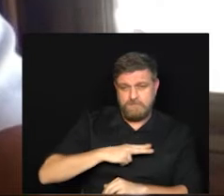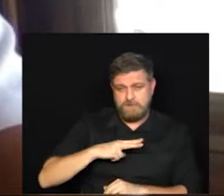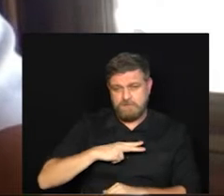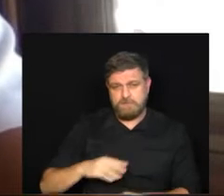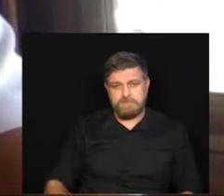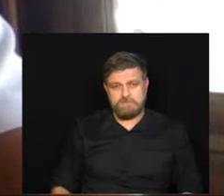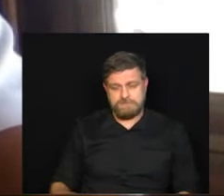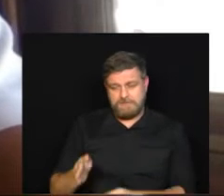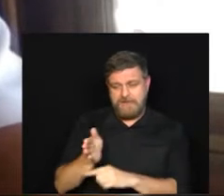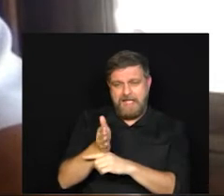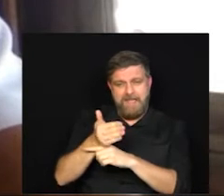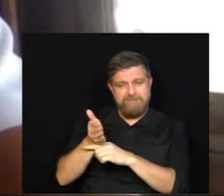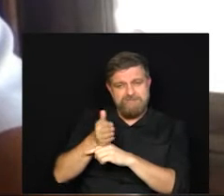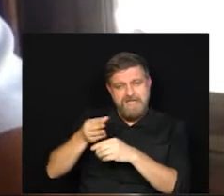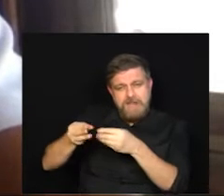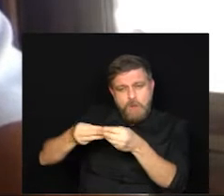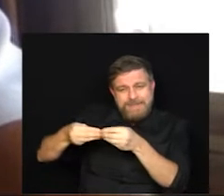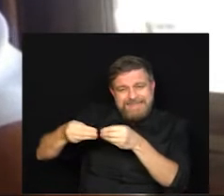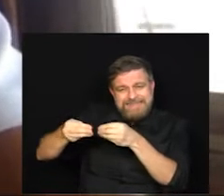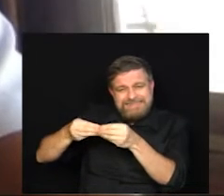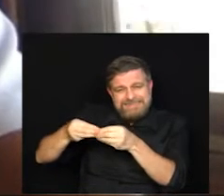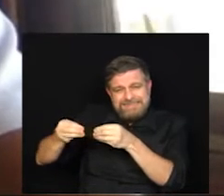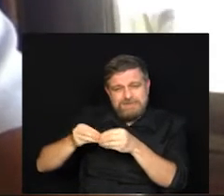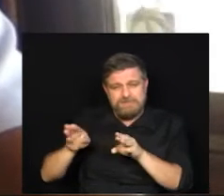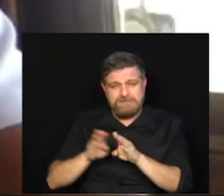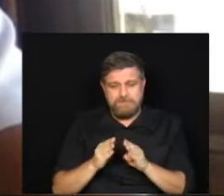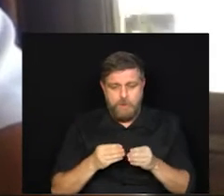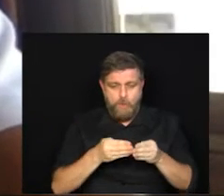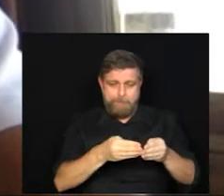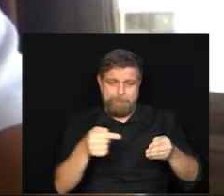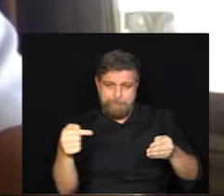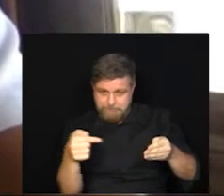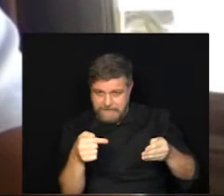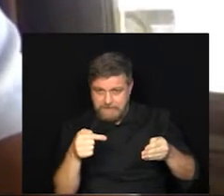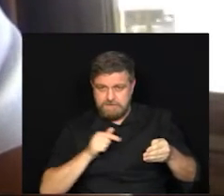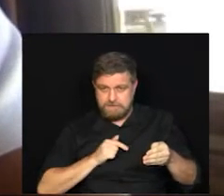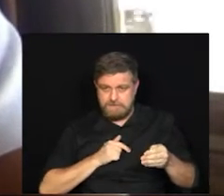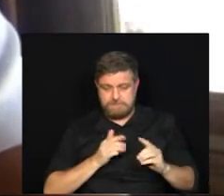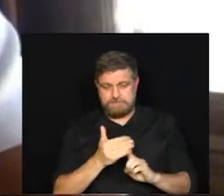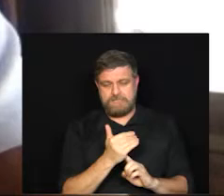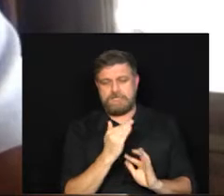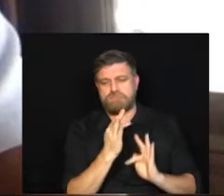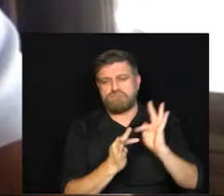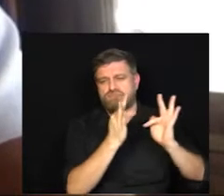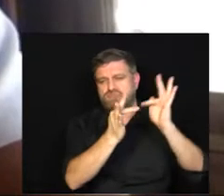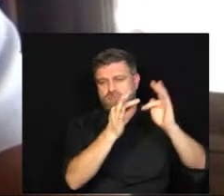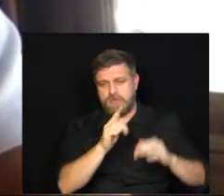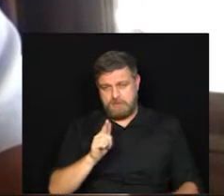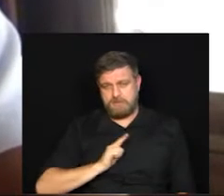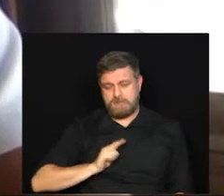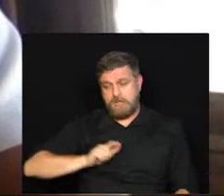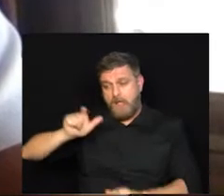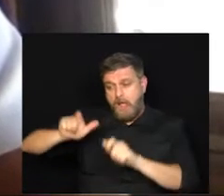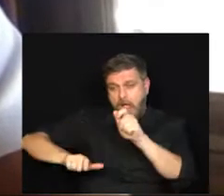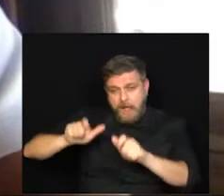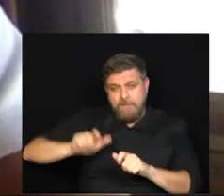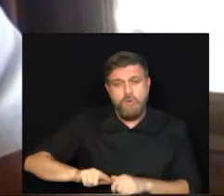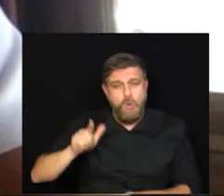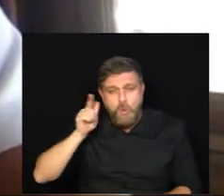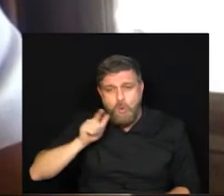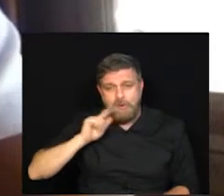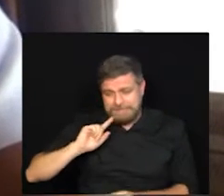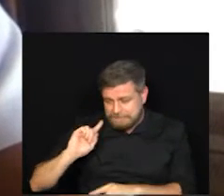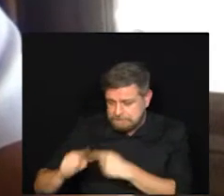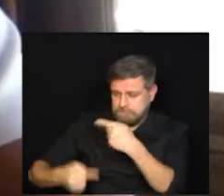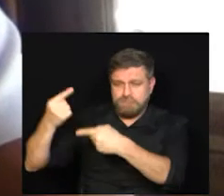tecido das velas, os barcos, tudo hoje é muito desenvolvimento, né? Então as pessoas desenvolvem muitas